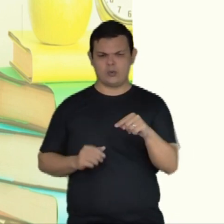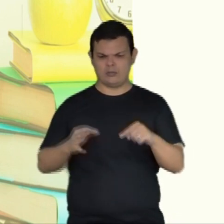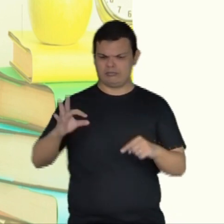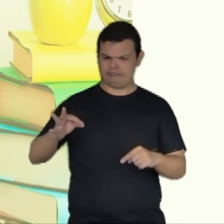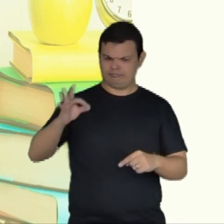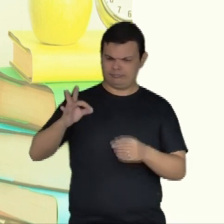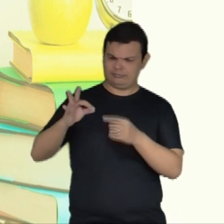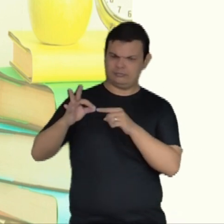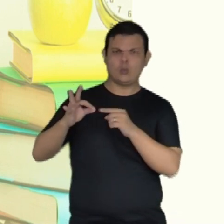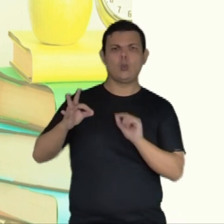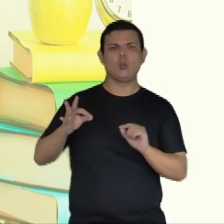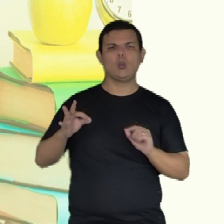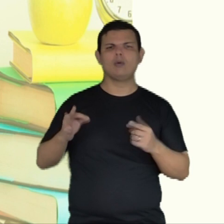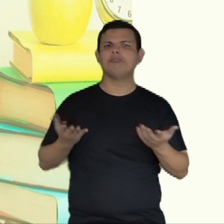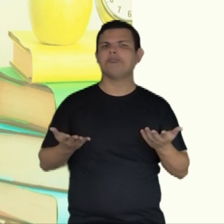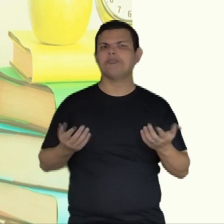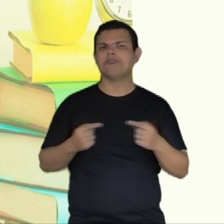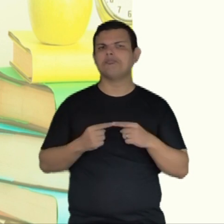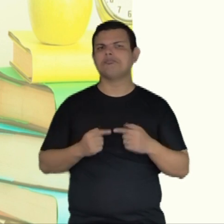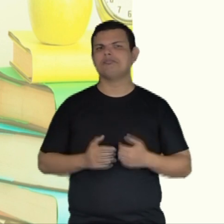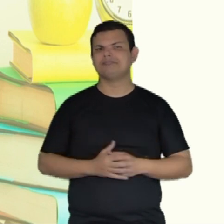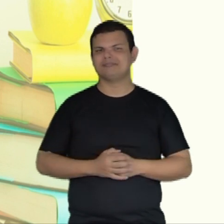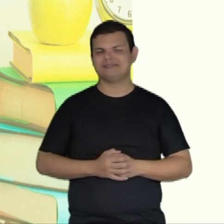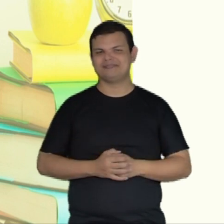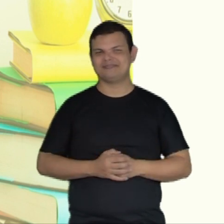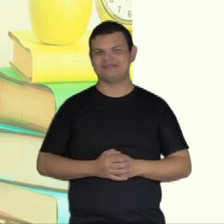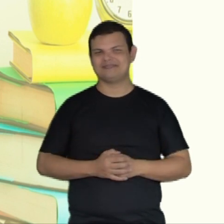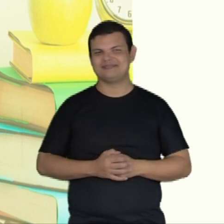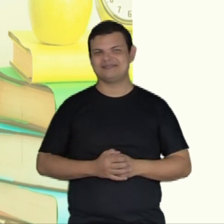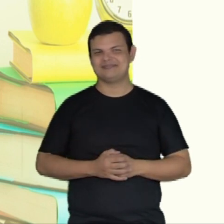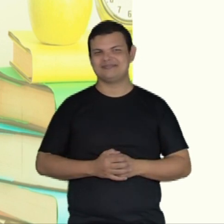da xícara? Tempo para você.